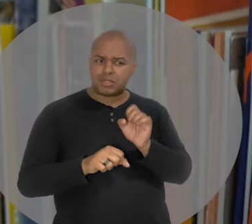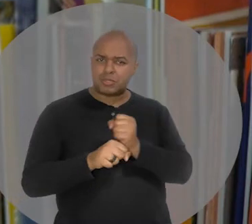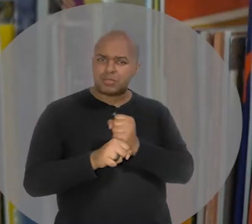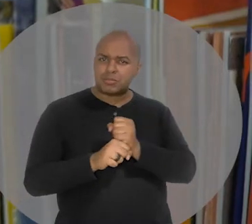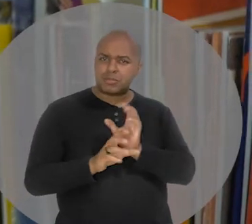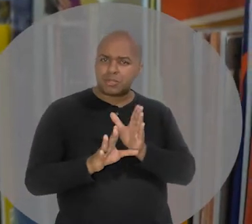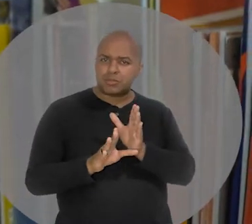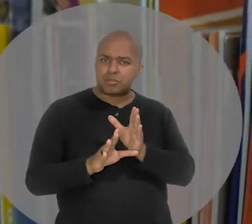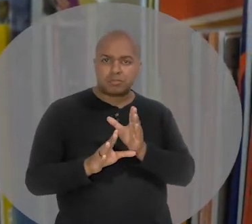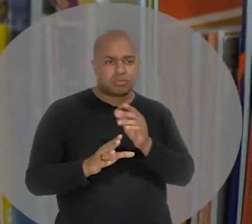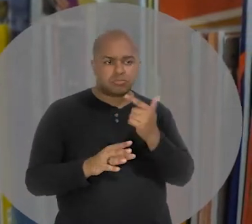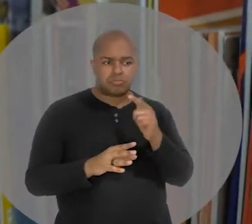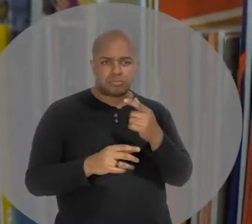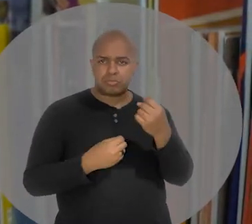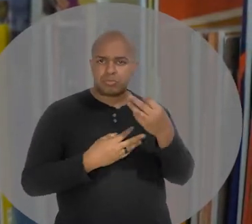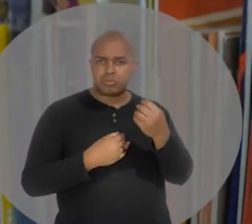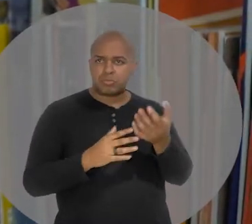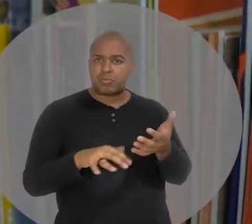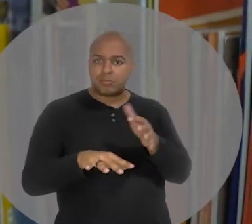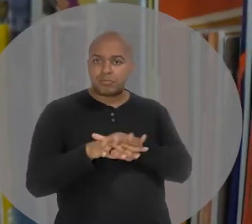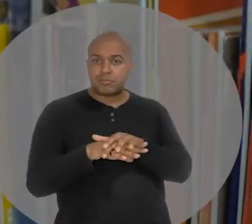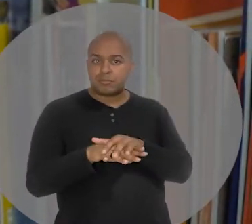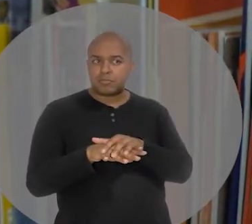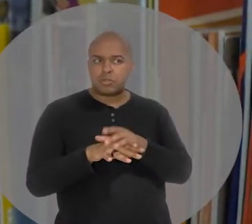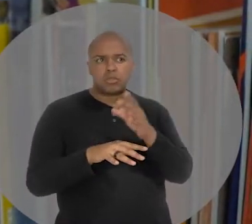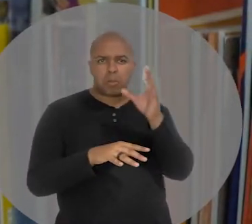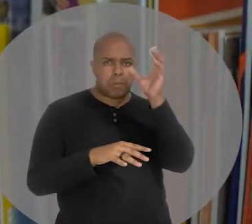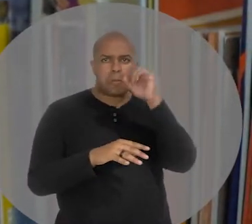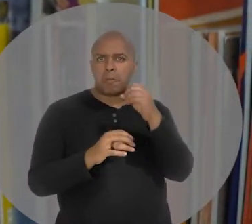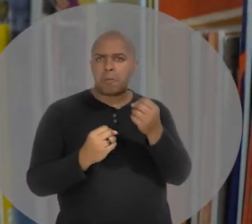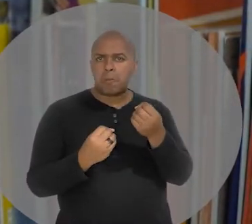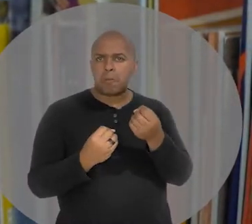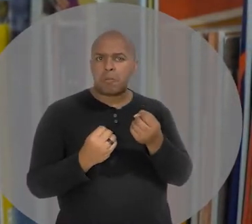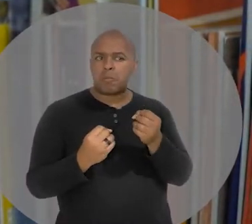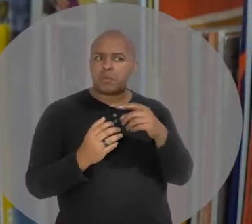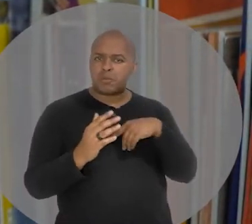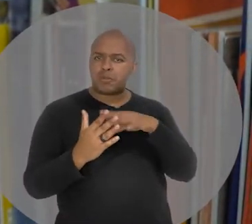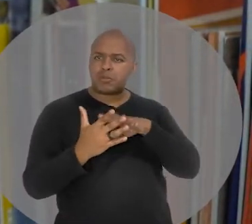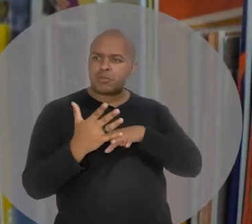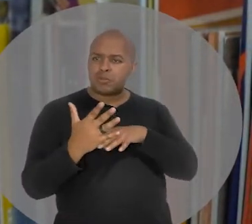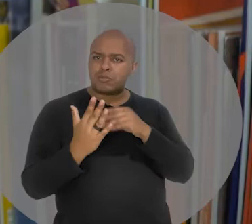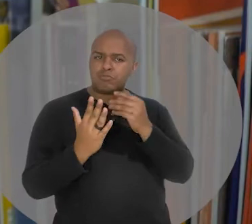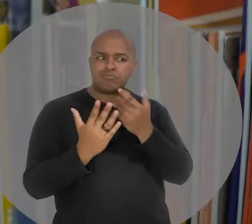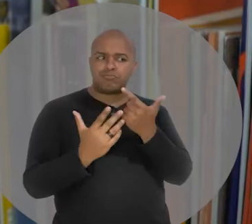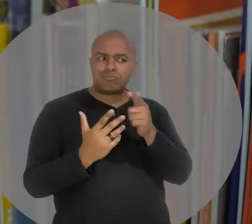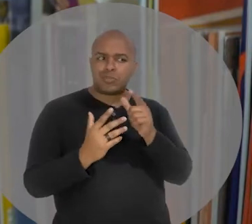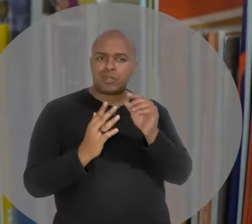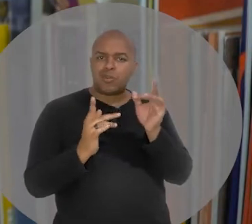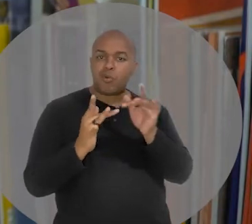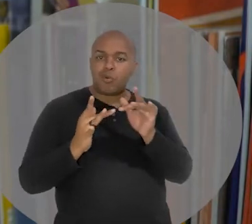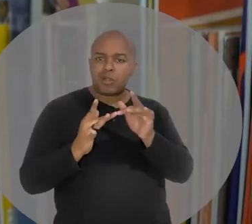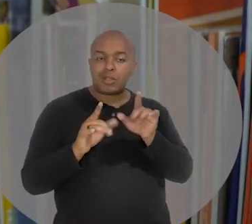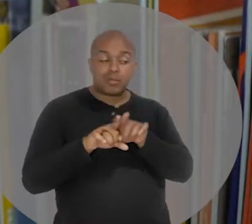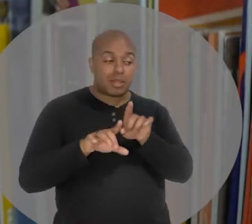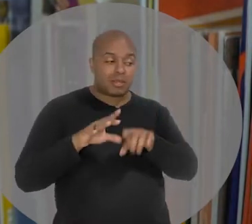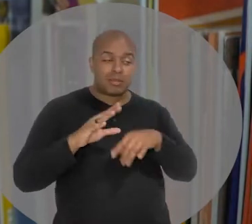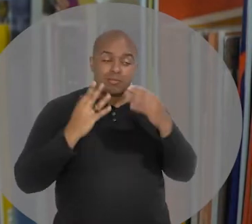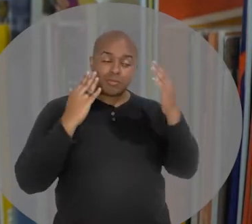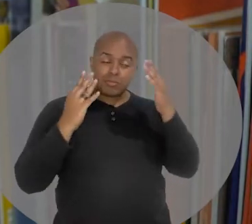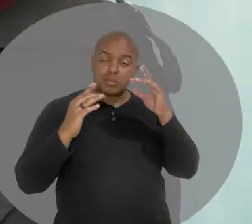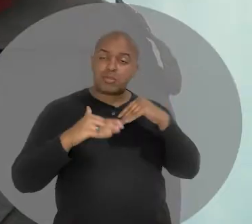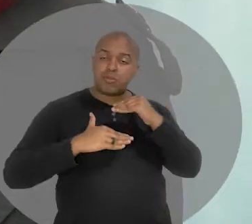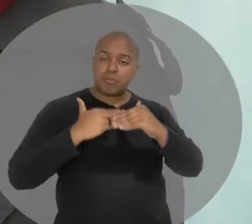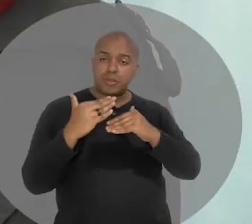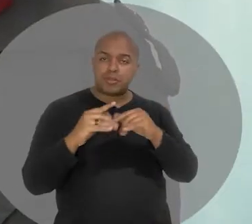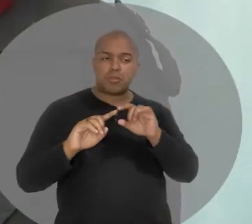Eu não tive educação inclusiva na minha grade curricular. Não tive nenhum contato a não ser em psicologia do desenvolvimento,